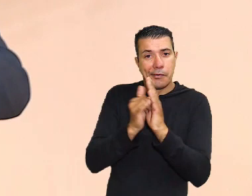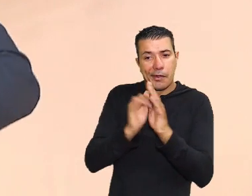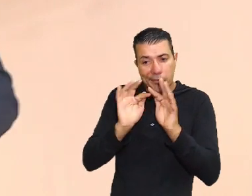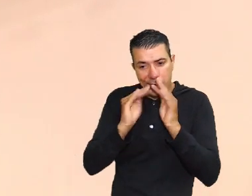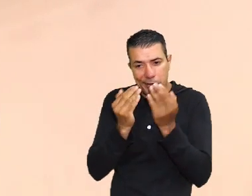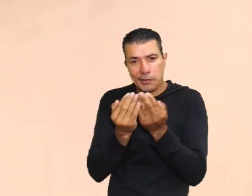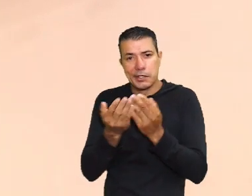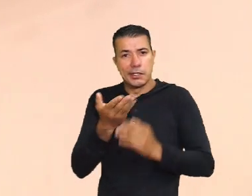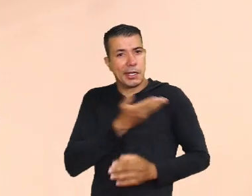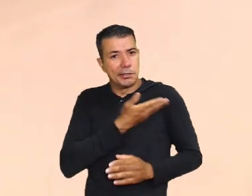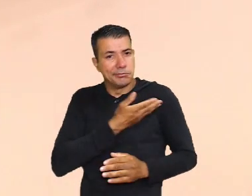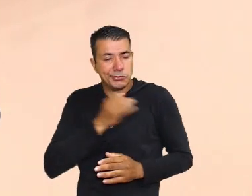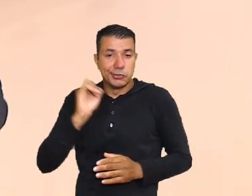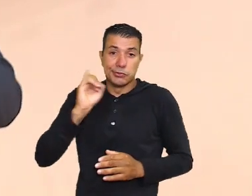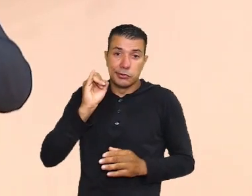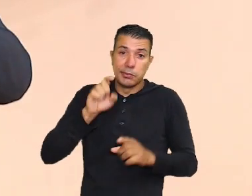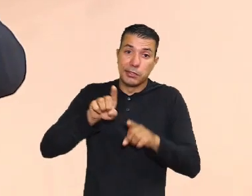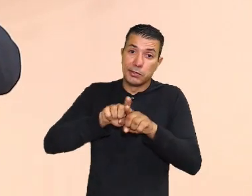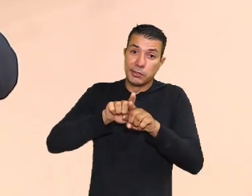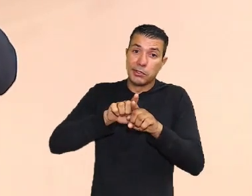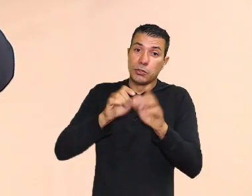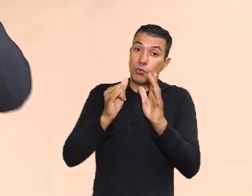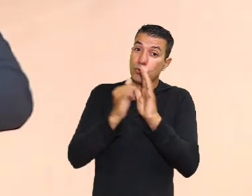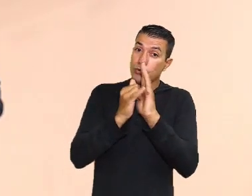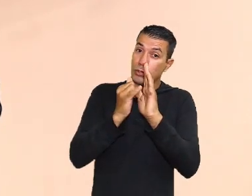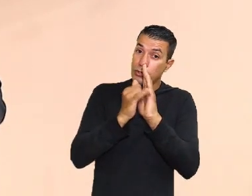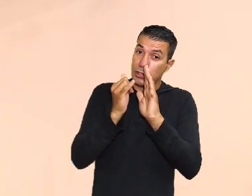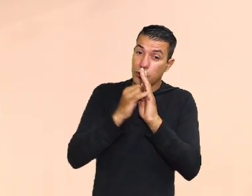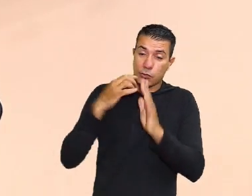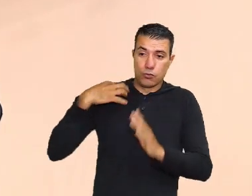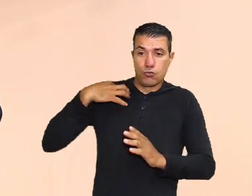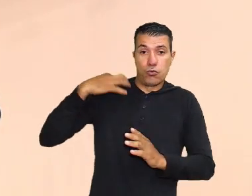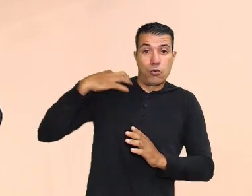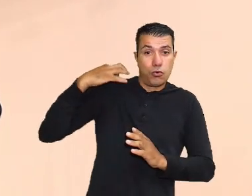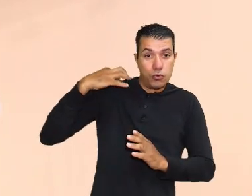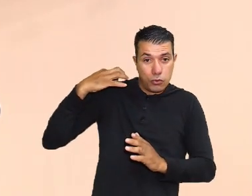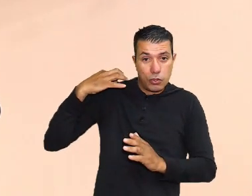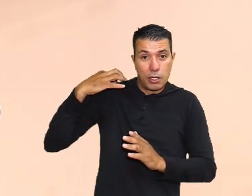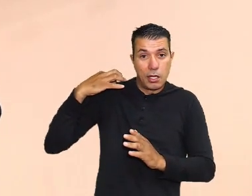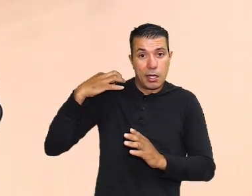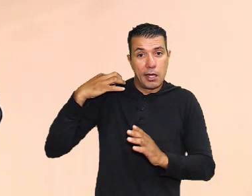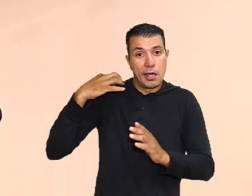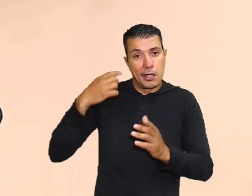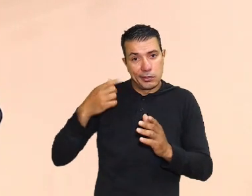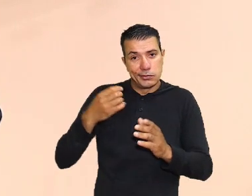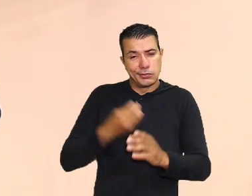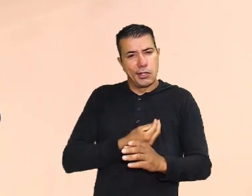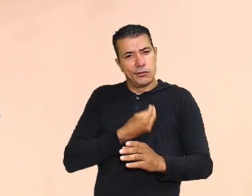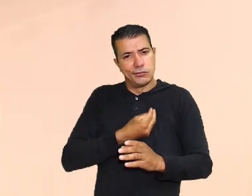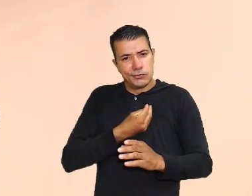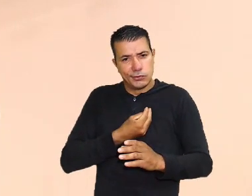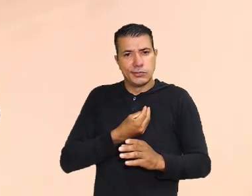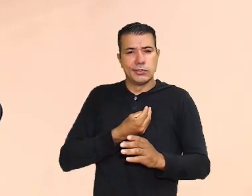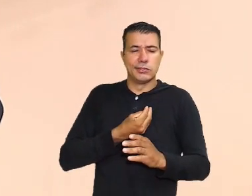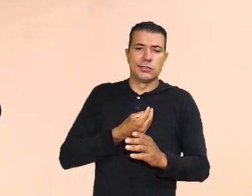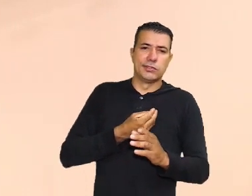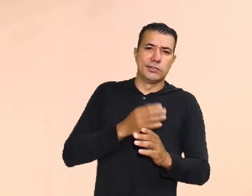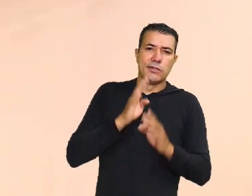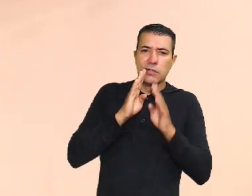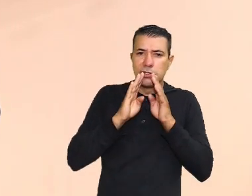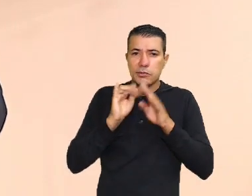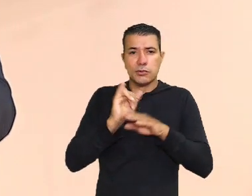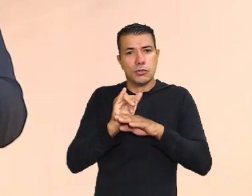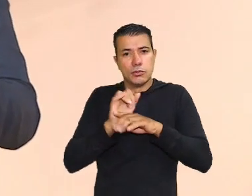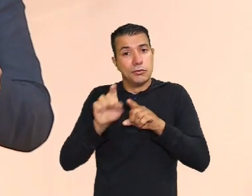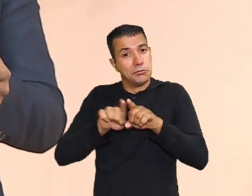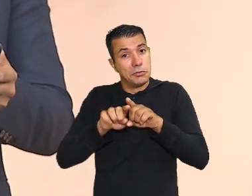essa pessoa apresenta. Seja um intercessor voluntário das nossas lives e Deus há de abençoar também a sua